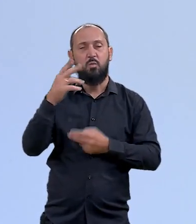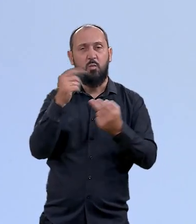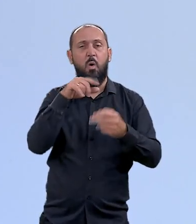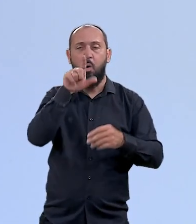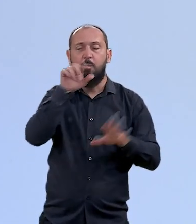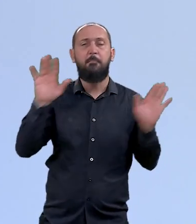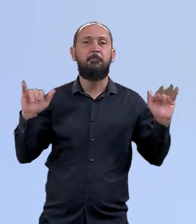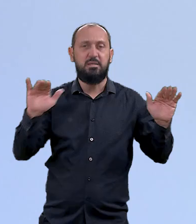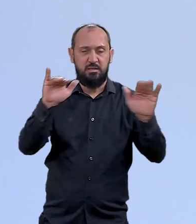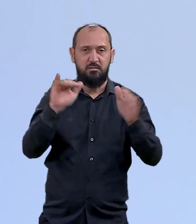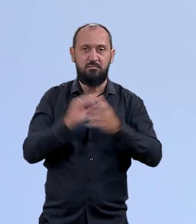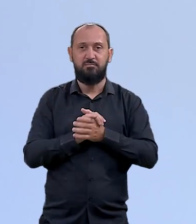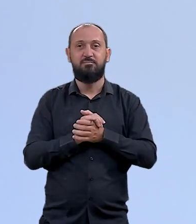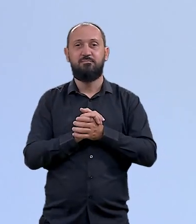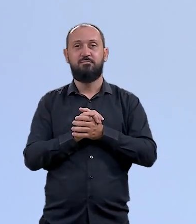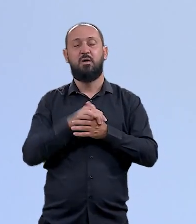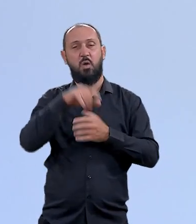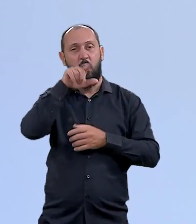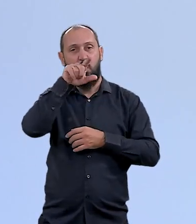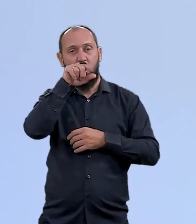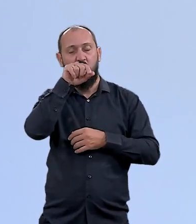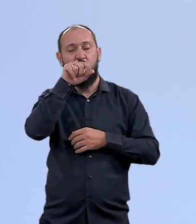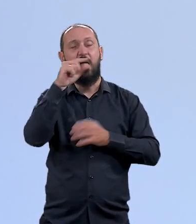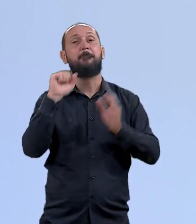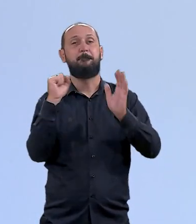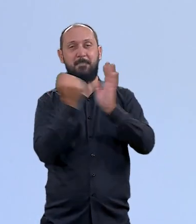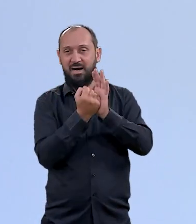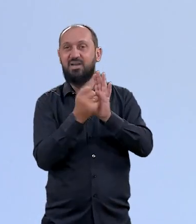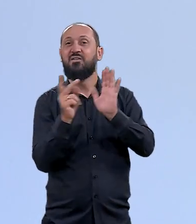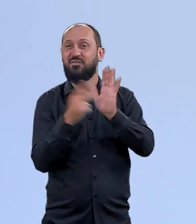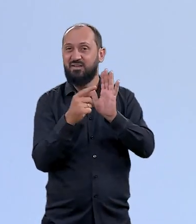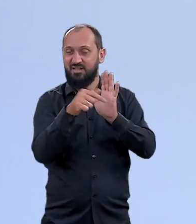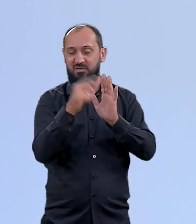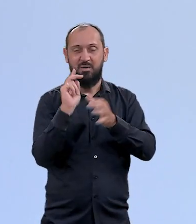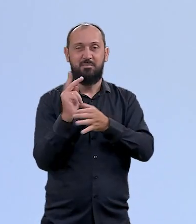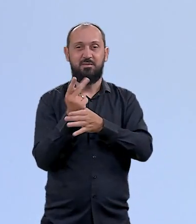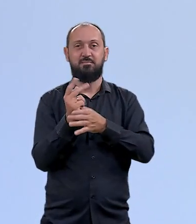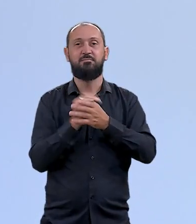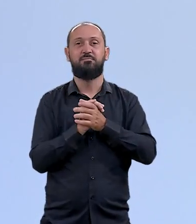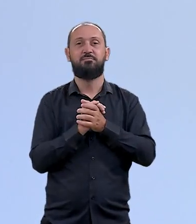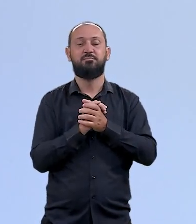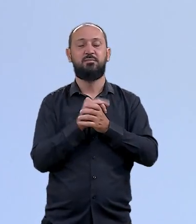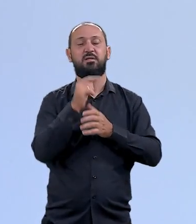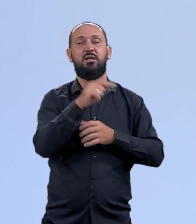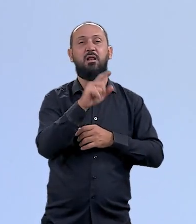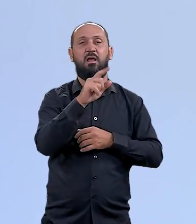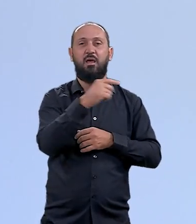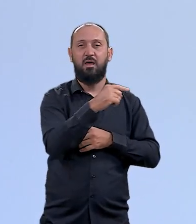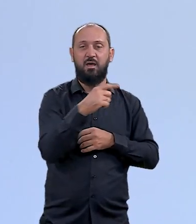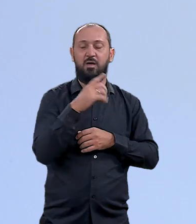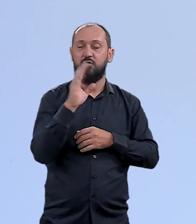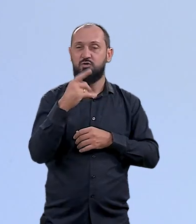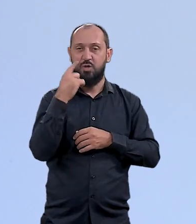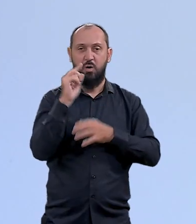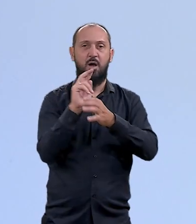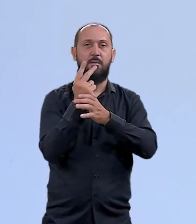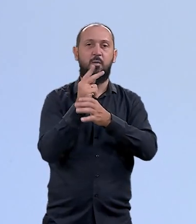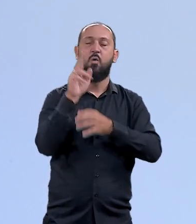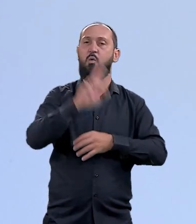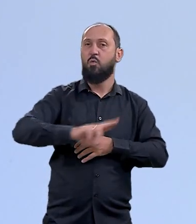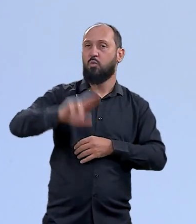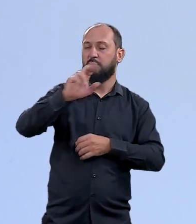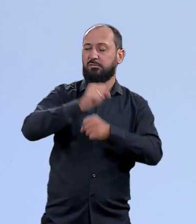identificada, ou seja, vai ter que fazer a autenticação pelo GovBR ou pelo e-título. Então, não é uma denúncia anônima, denúncias anônimas não